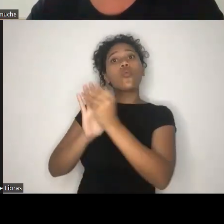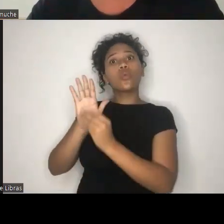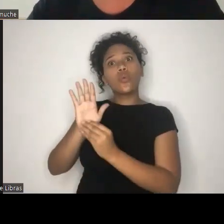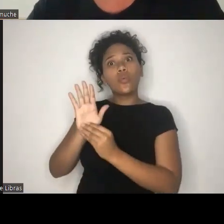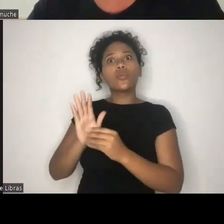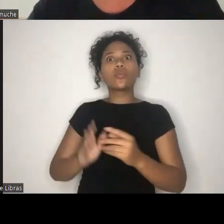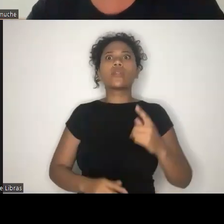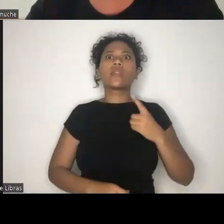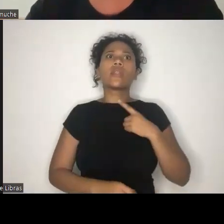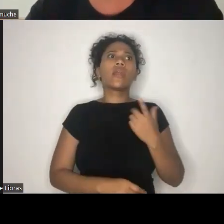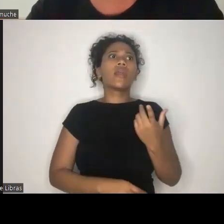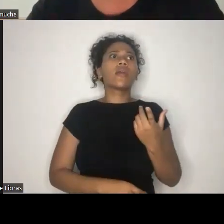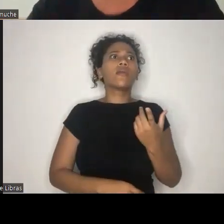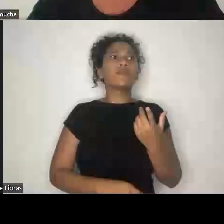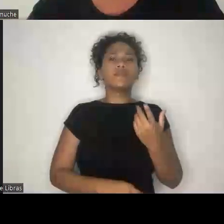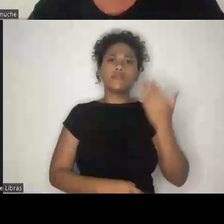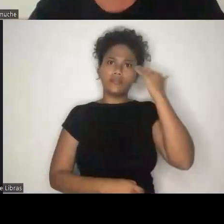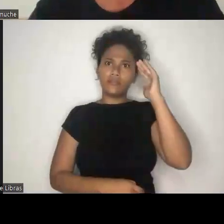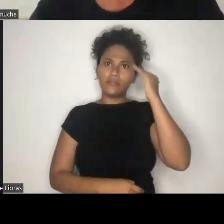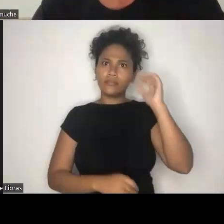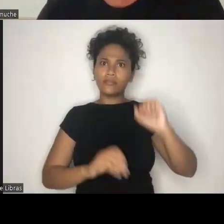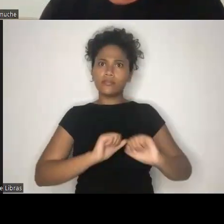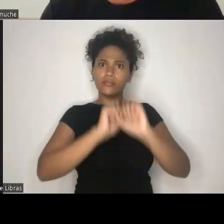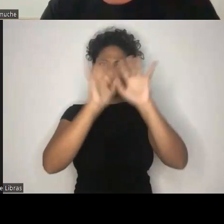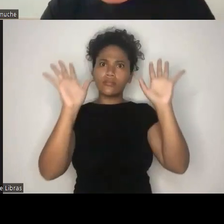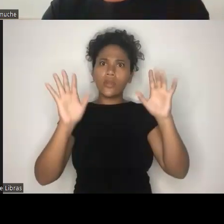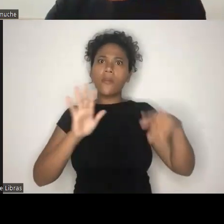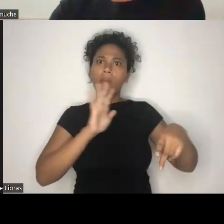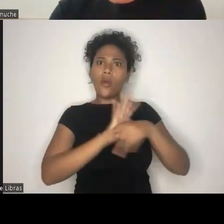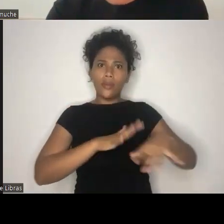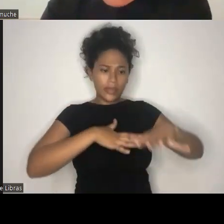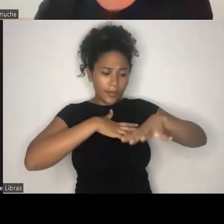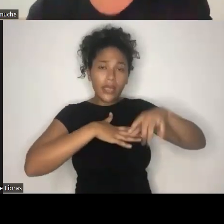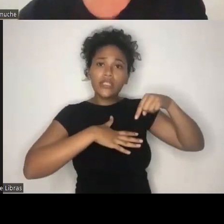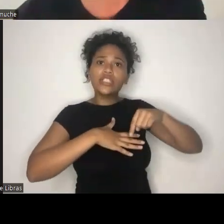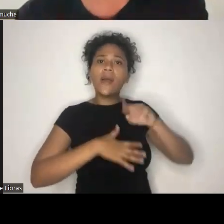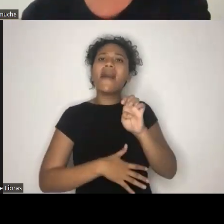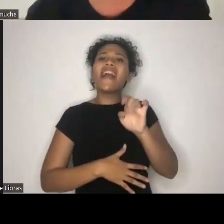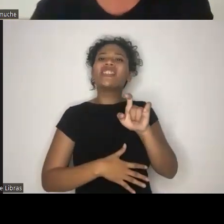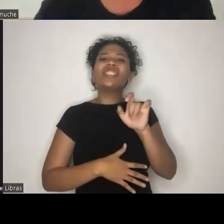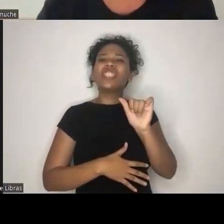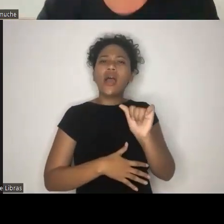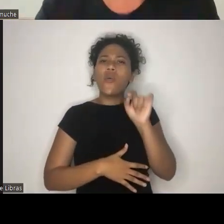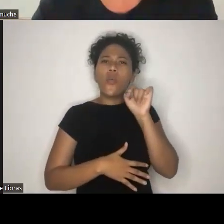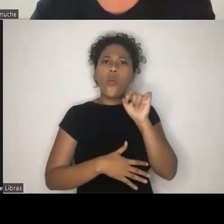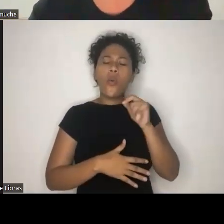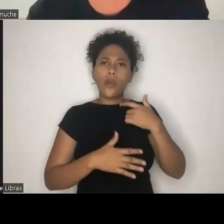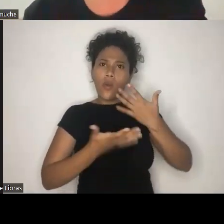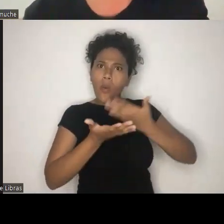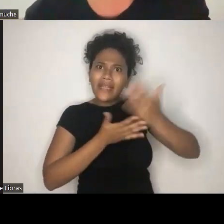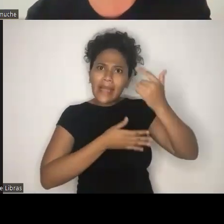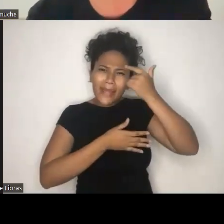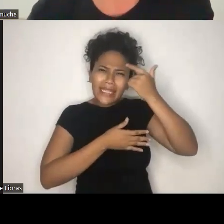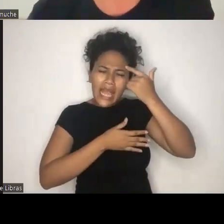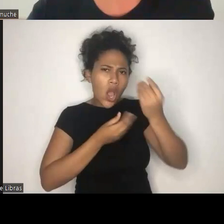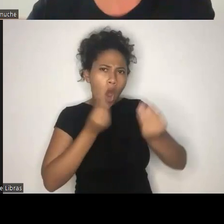passa a ser traduzido em planta baixa essa planta baixa na hora que a gente começa a pensar na maneira